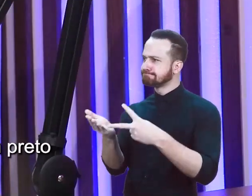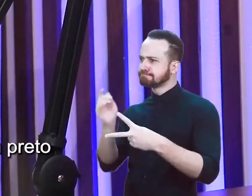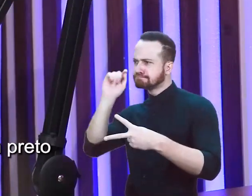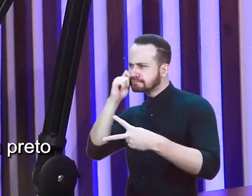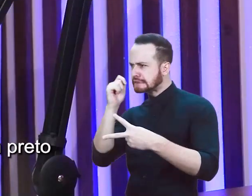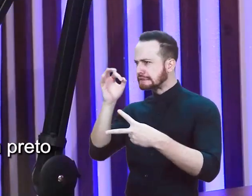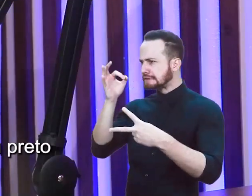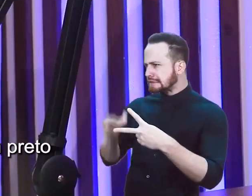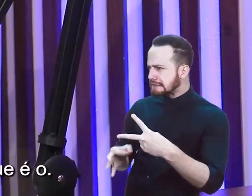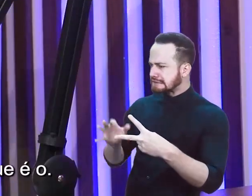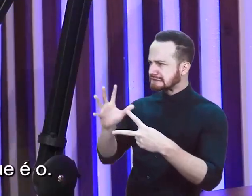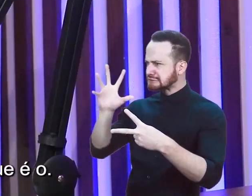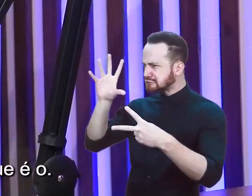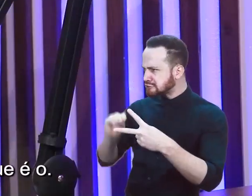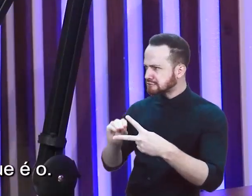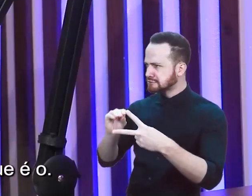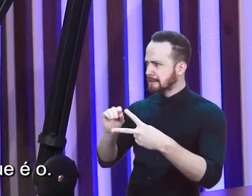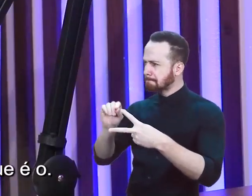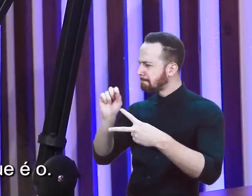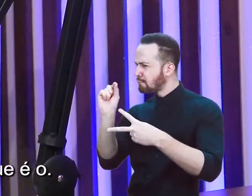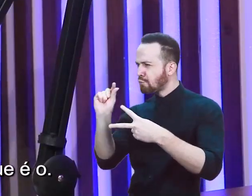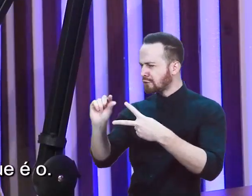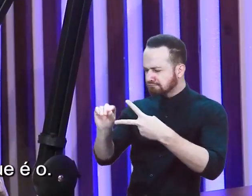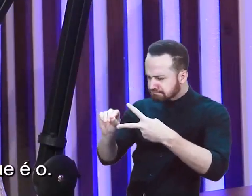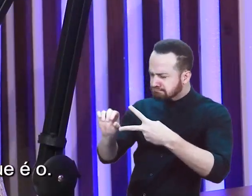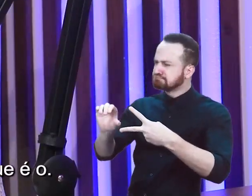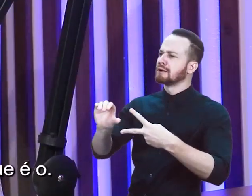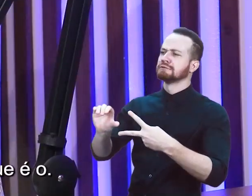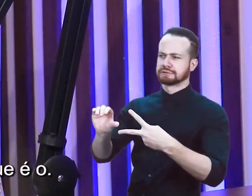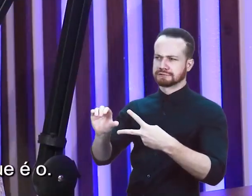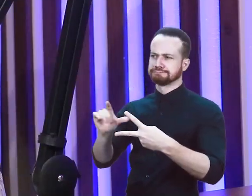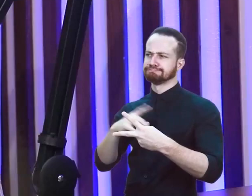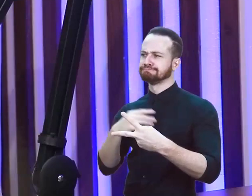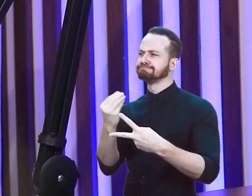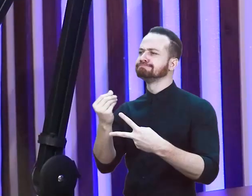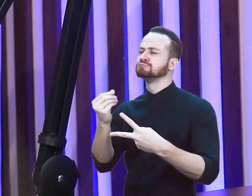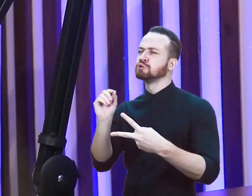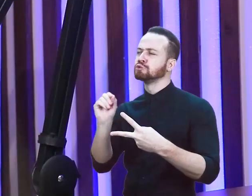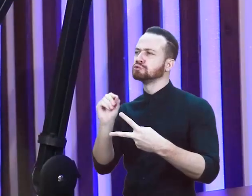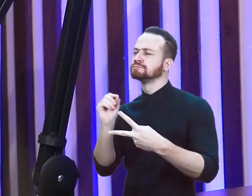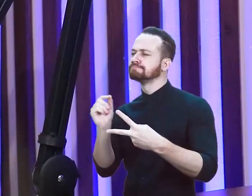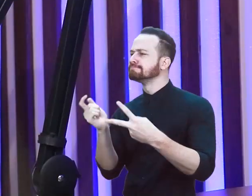não é um preto como eu, por exemplo, que tenho melanina negra de fato, que é